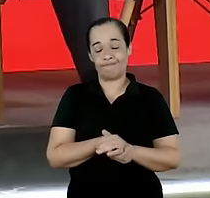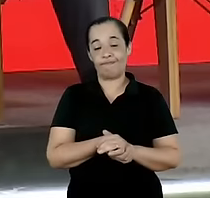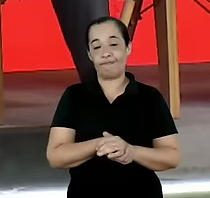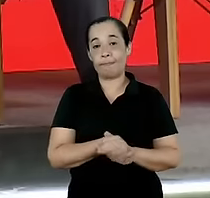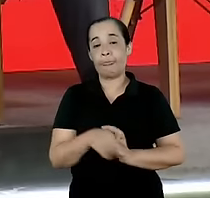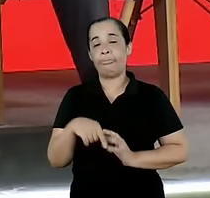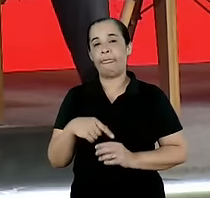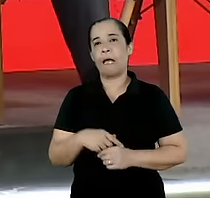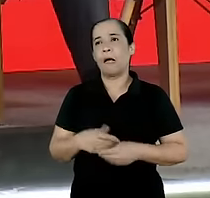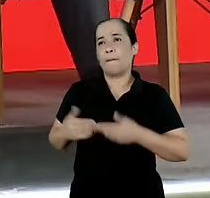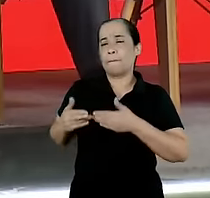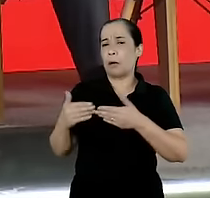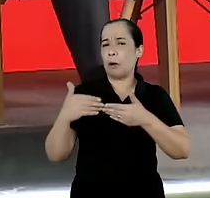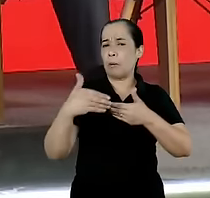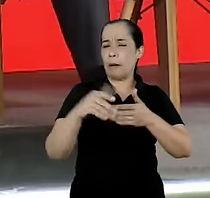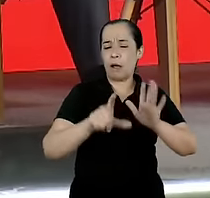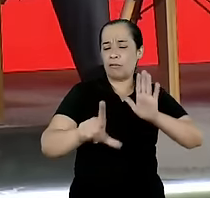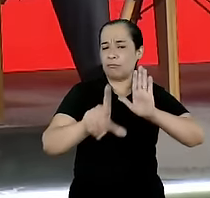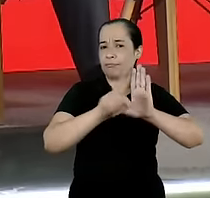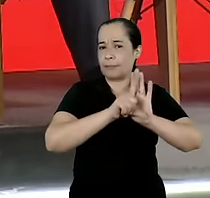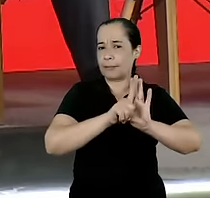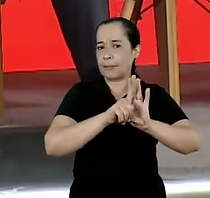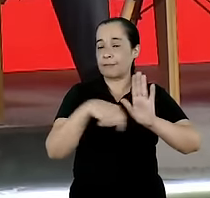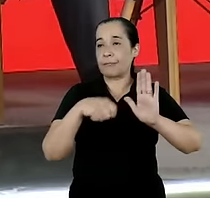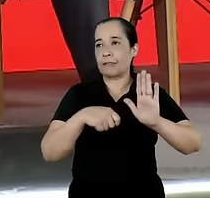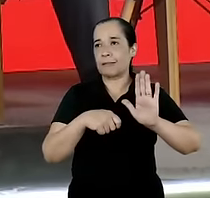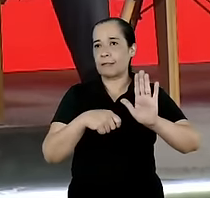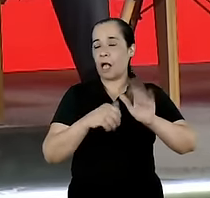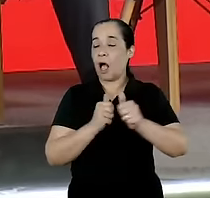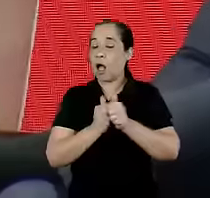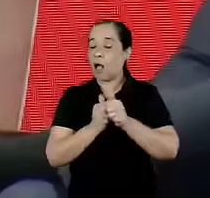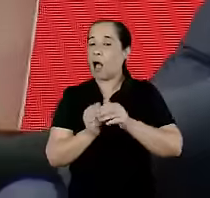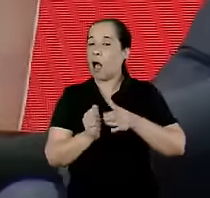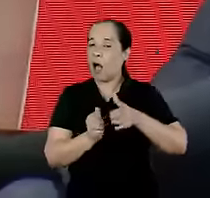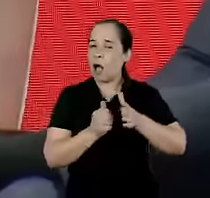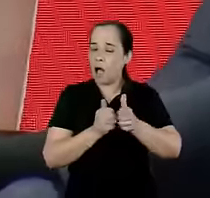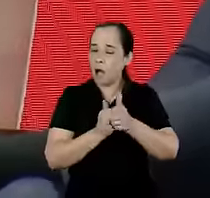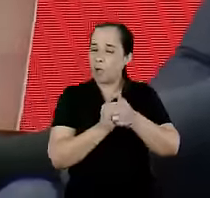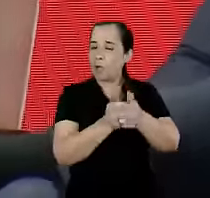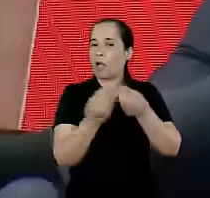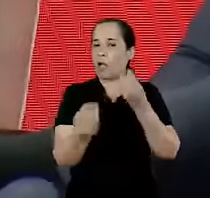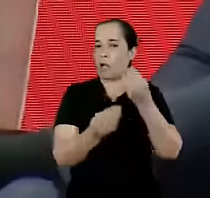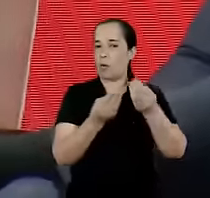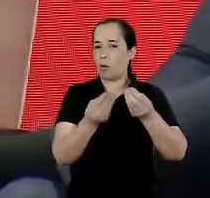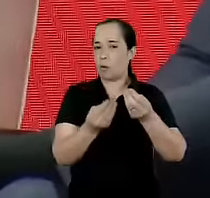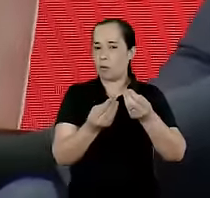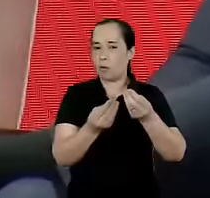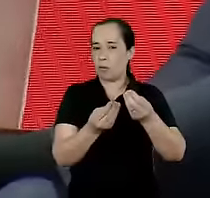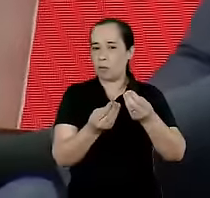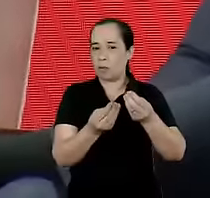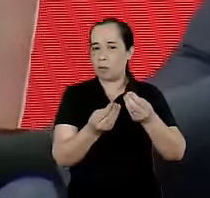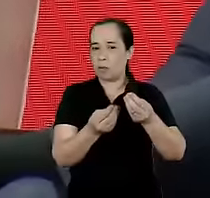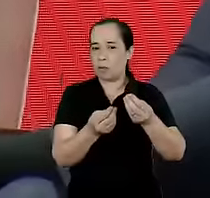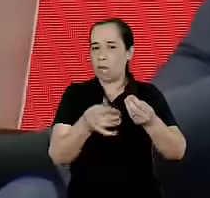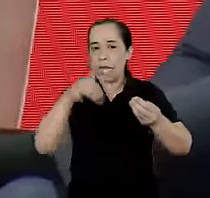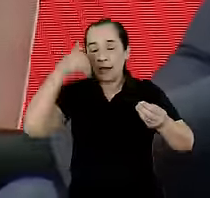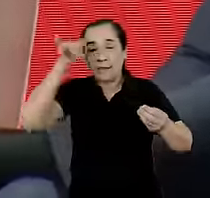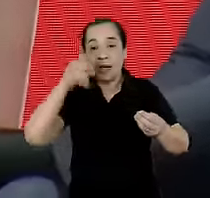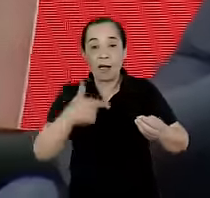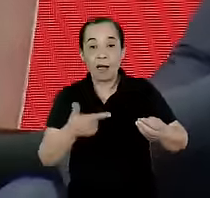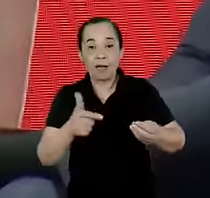regulatória nesse ponto tem que ser acompanhada também da dimensão tributária para que a gente não Gere ou não perpetue